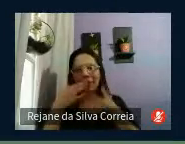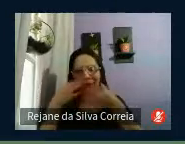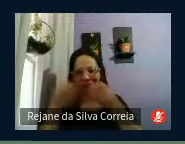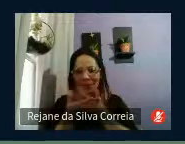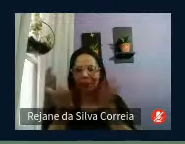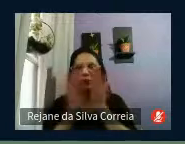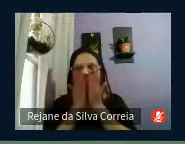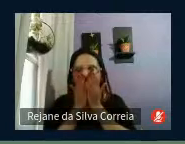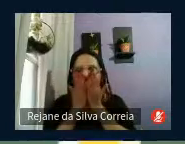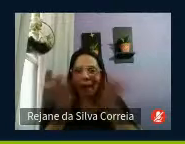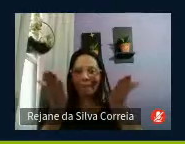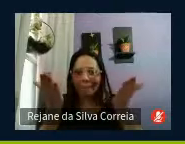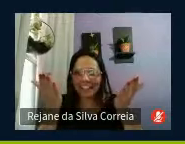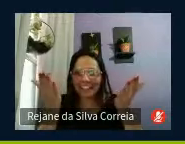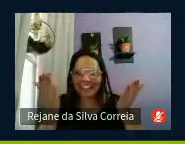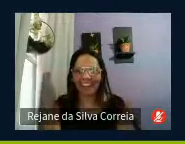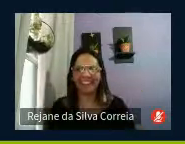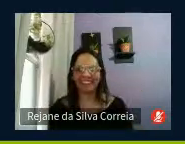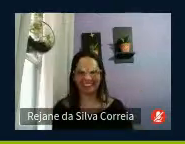vocês. Um beijo enorme.